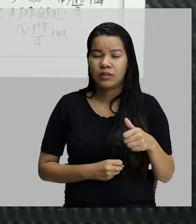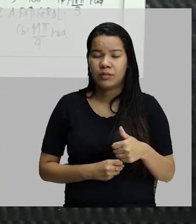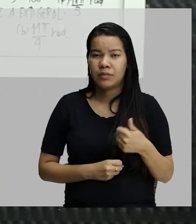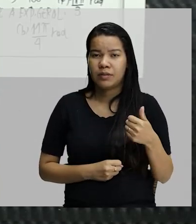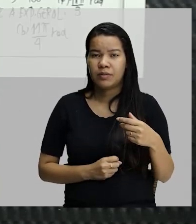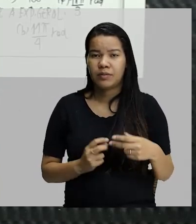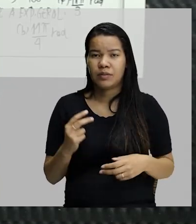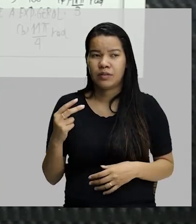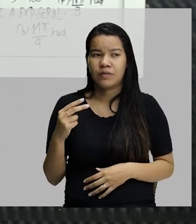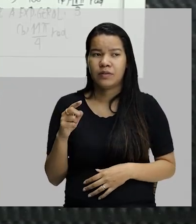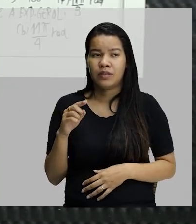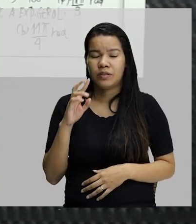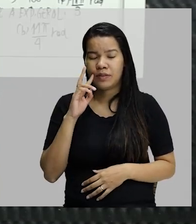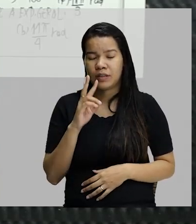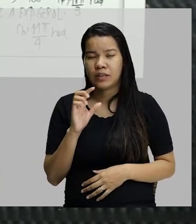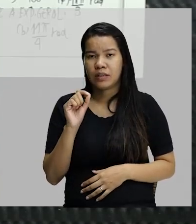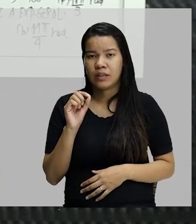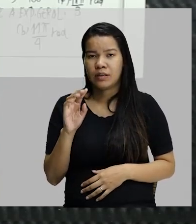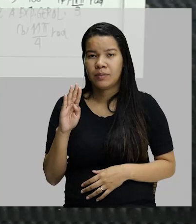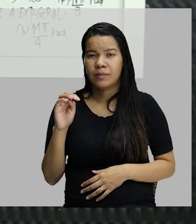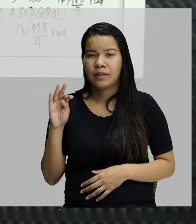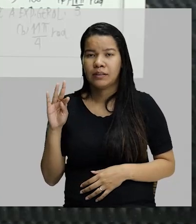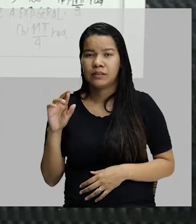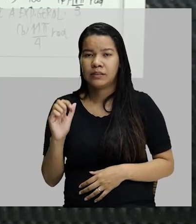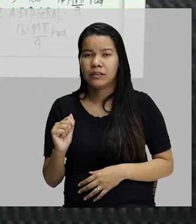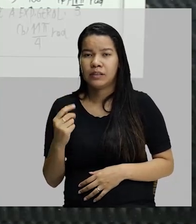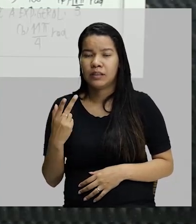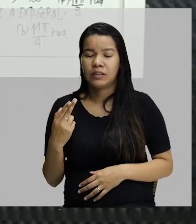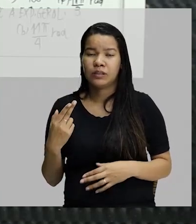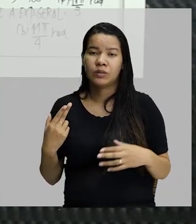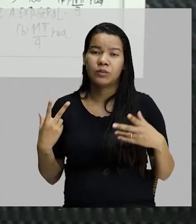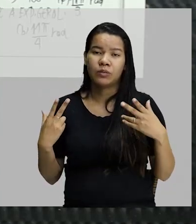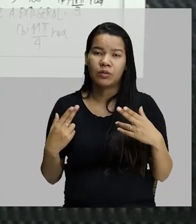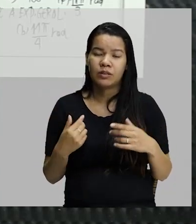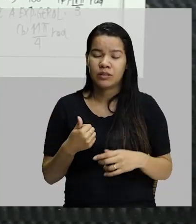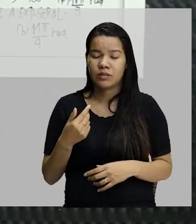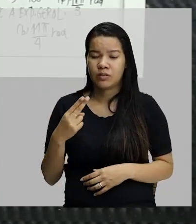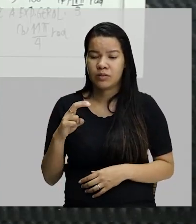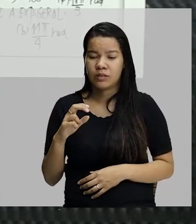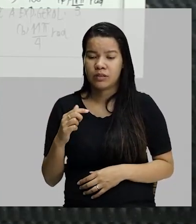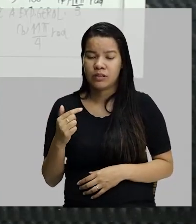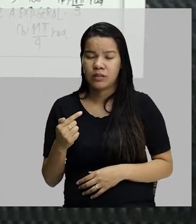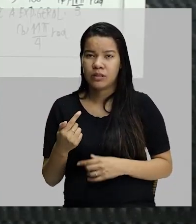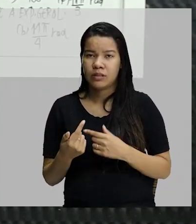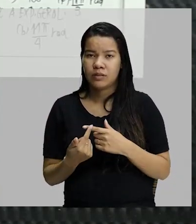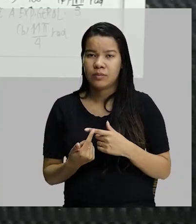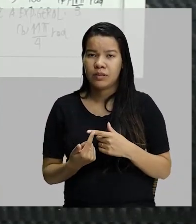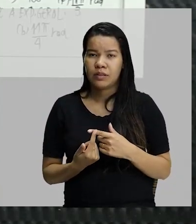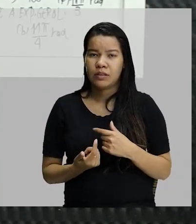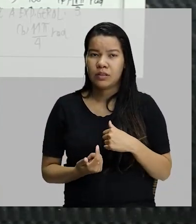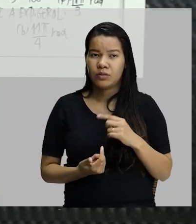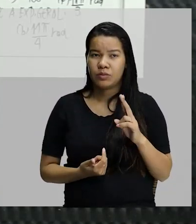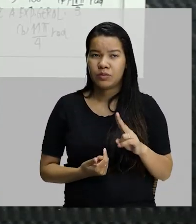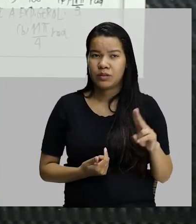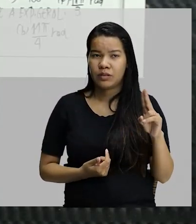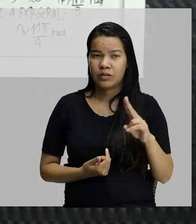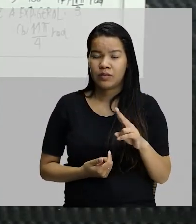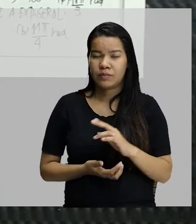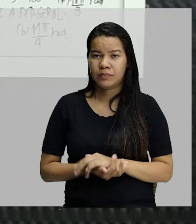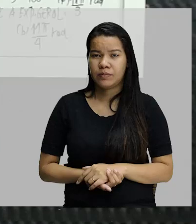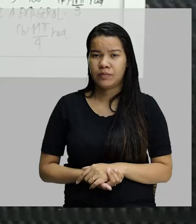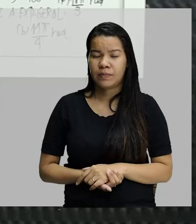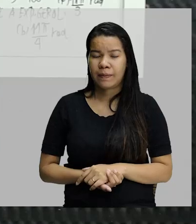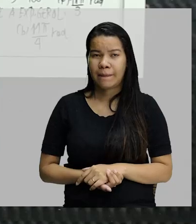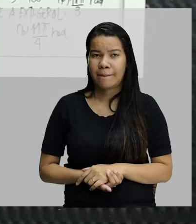vocês veem que beta vai ser igual a 157, mas eu vou usar essa notação aqui, ó,